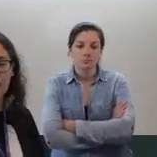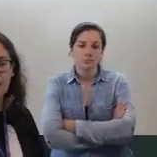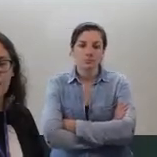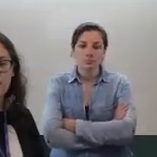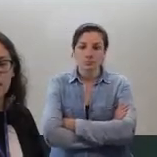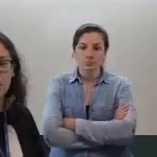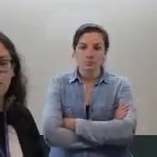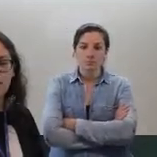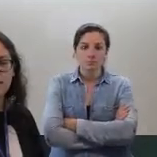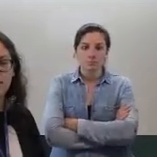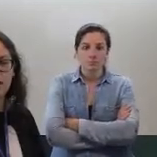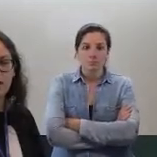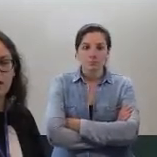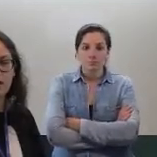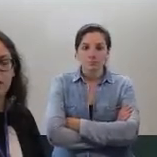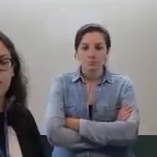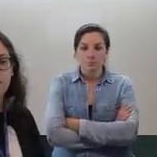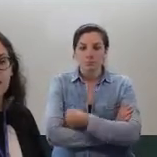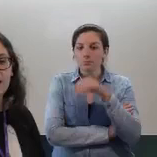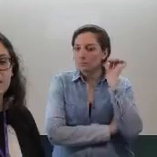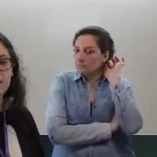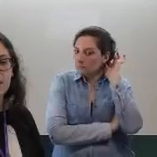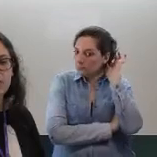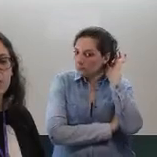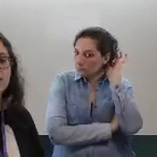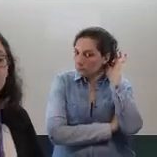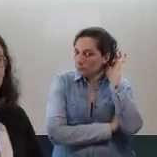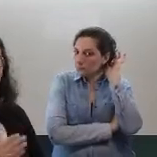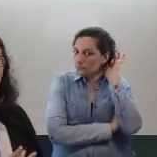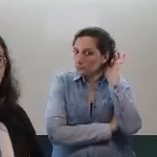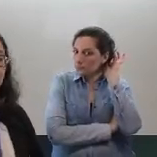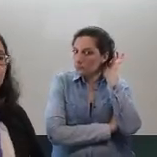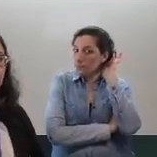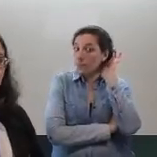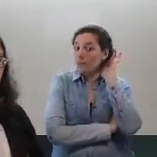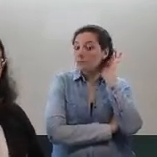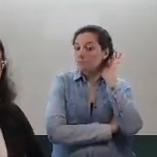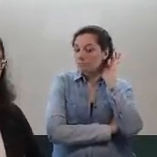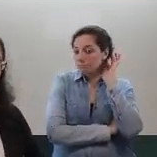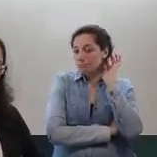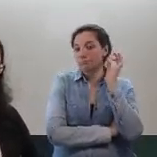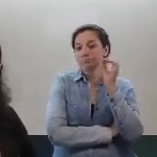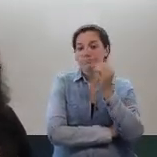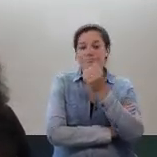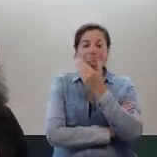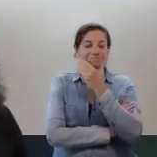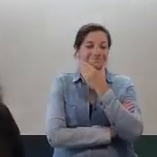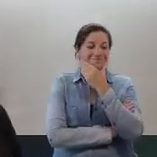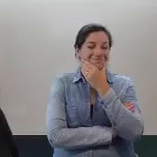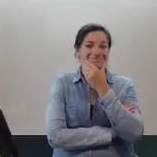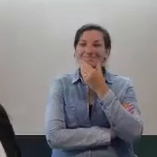norma, ela mostra como deve ser feita, então, as abreviações, que em cada língua tem um tipo de abreviação também,